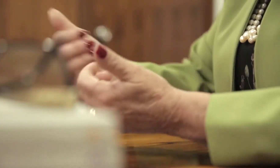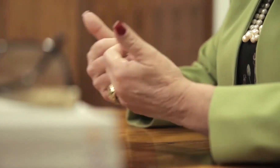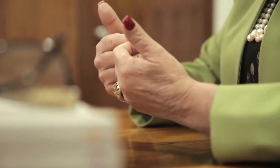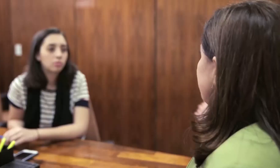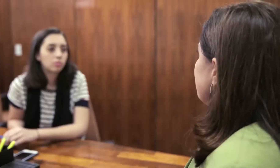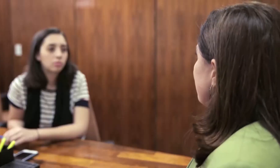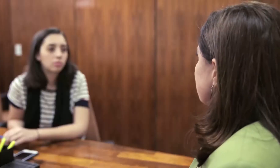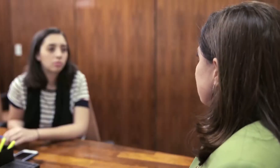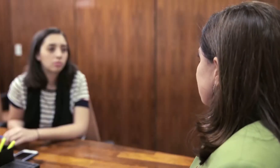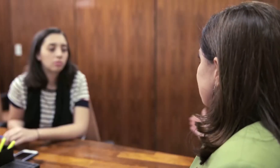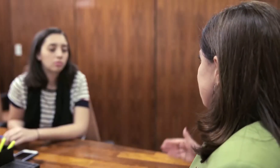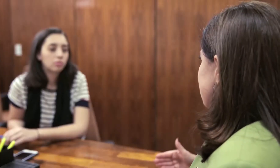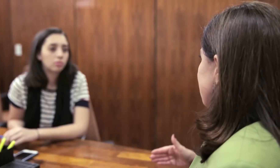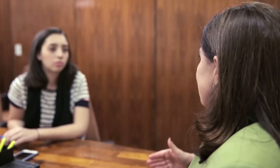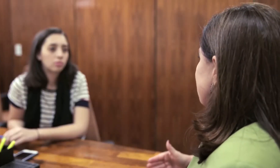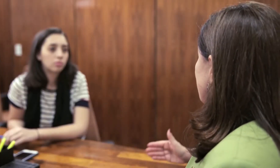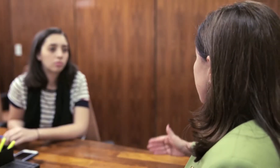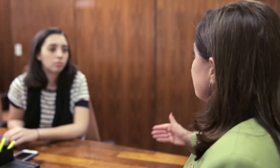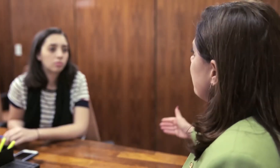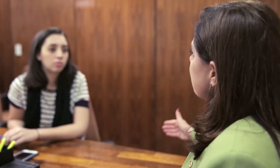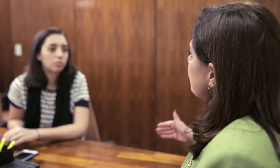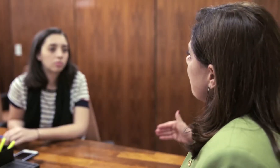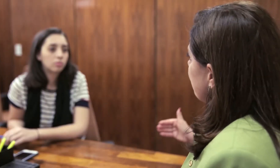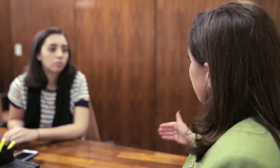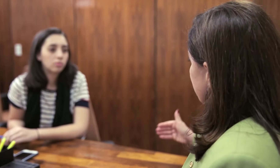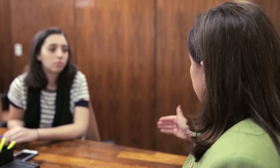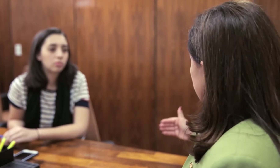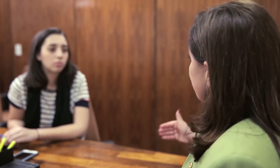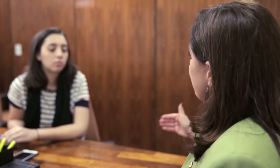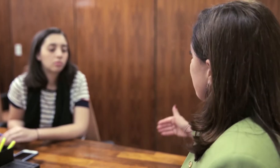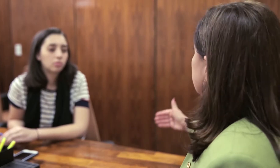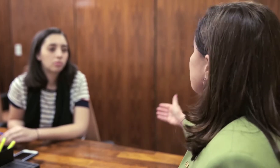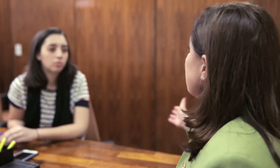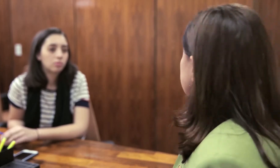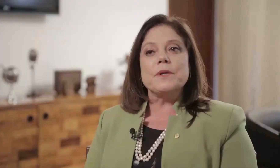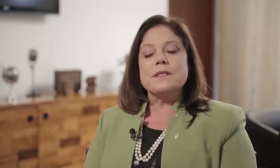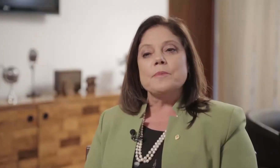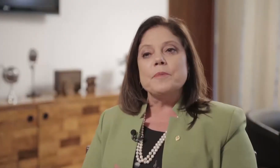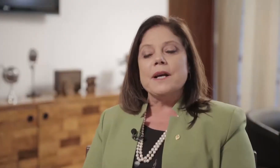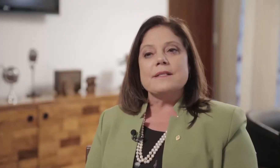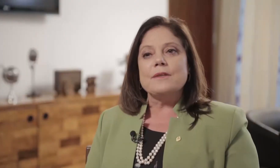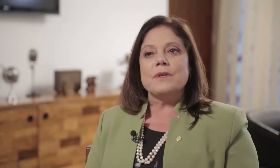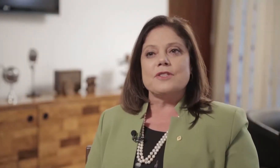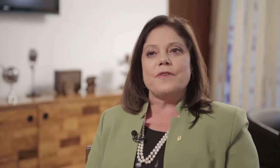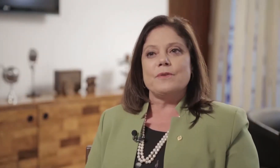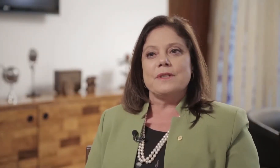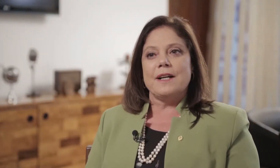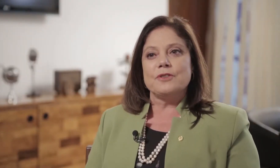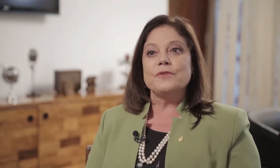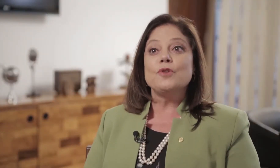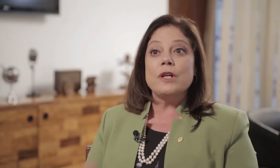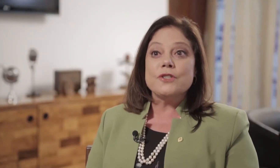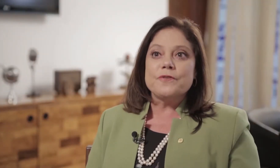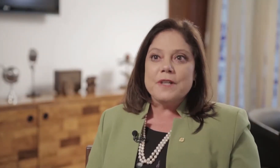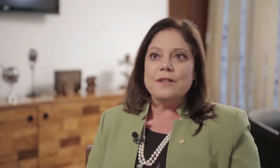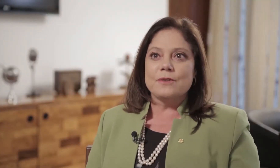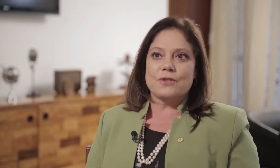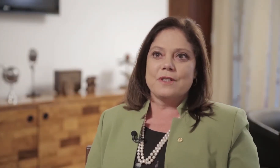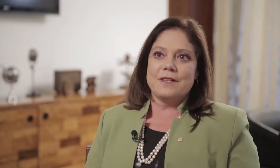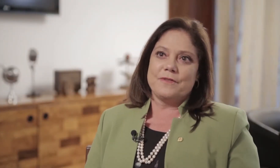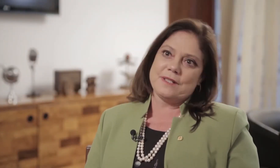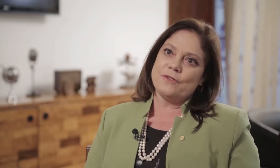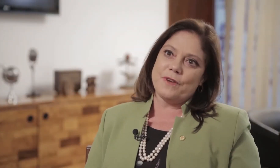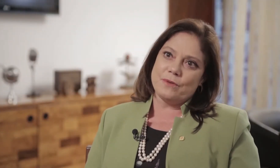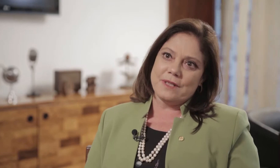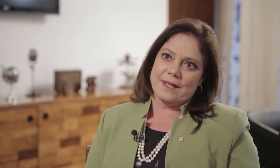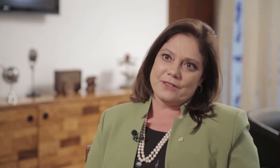presidente de grêmio do colégio tá aliviando e formei na universidade federal fluminense eu por exemplo de casey durante a faculdade eu tive dois